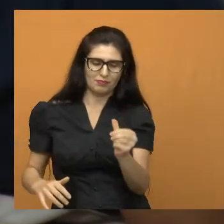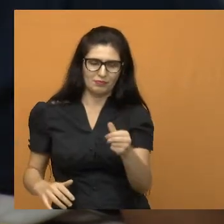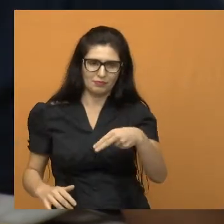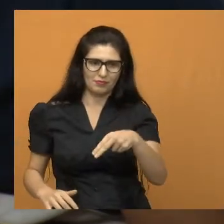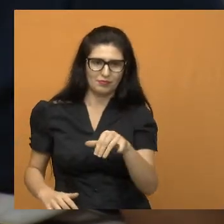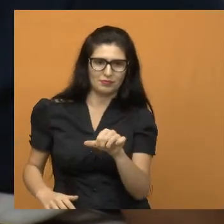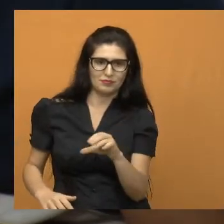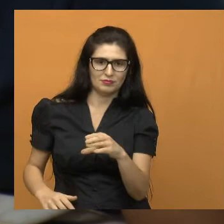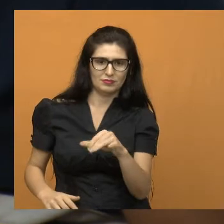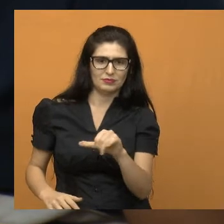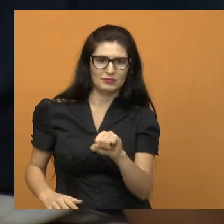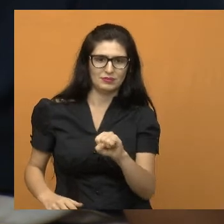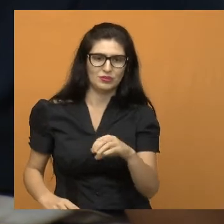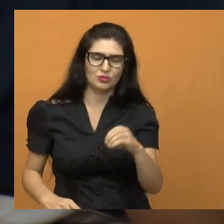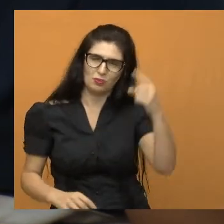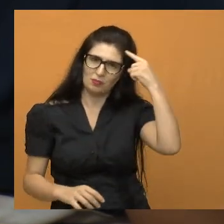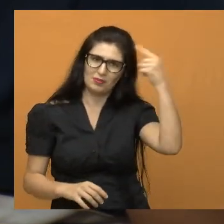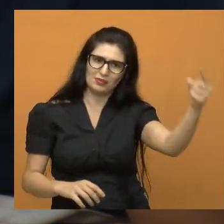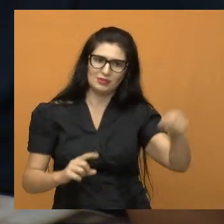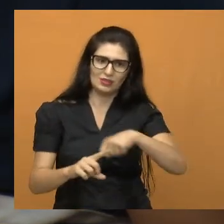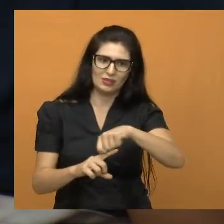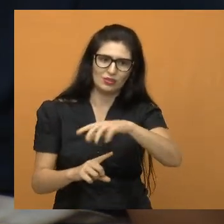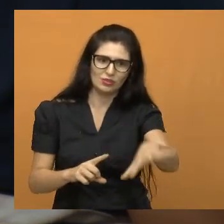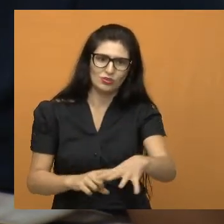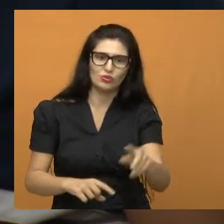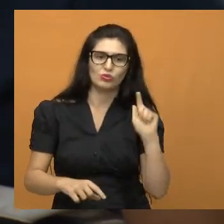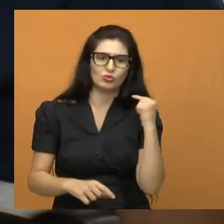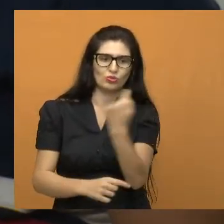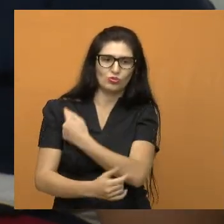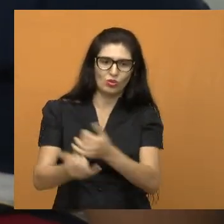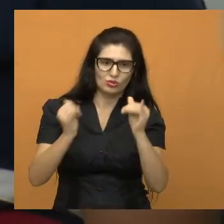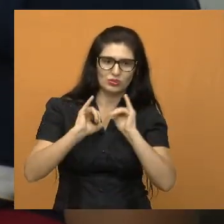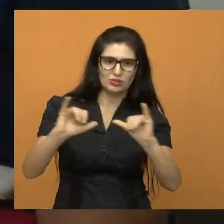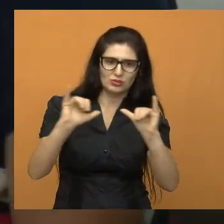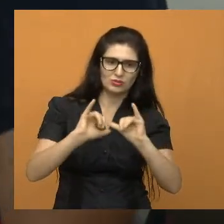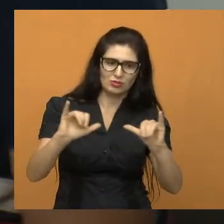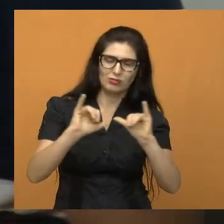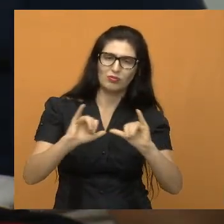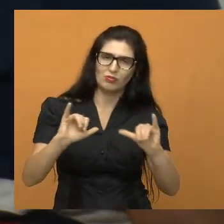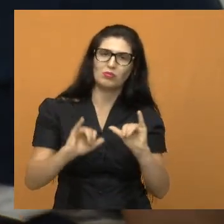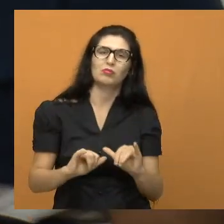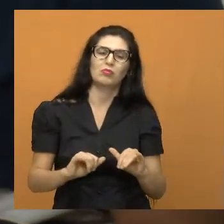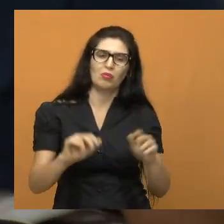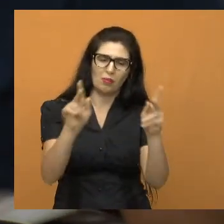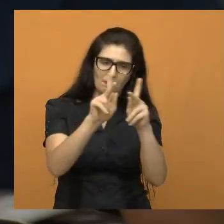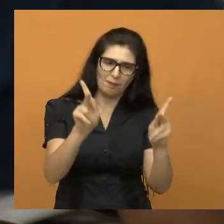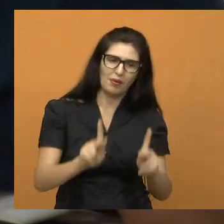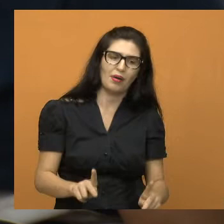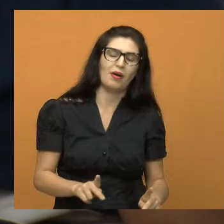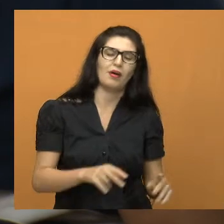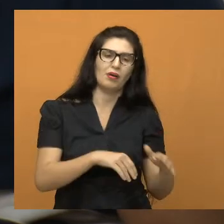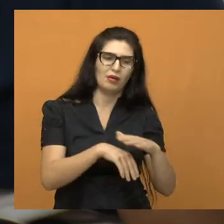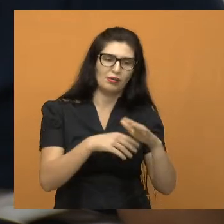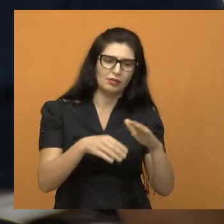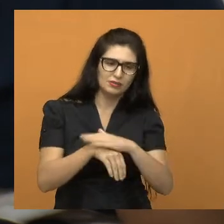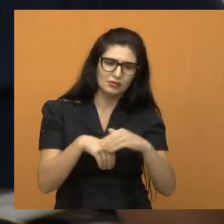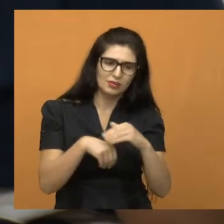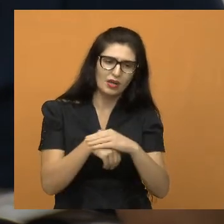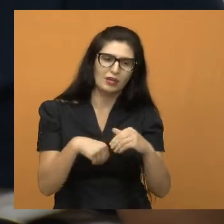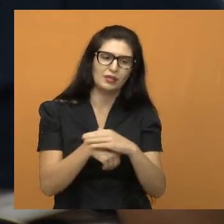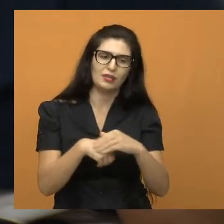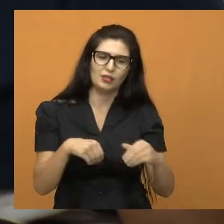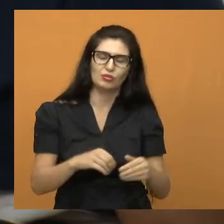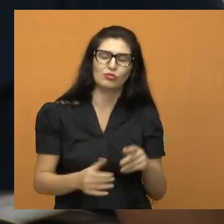pensar socialmente, nós estamos fazendo o Evangelho, né? Vivendo o Evangelho nu e cru. Eu acho que é importante a gente ter essa